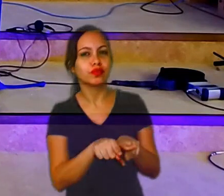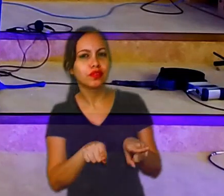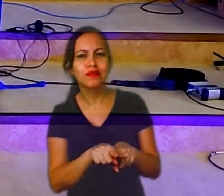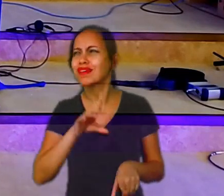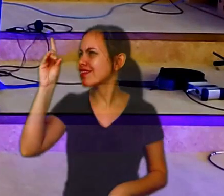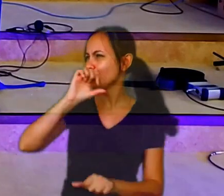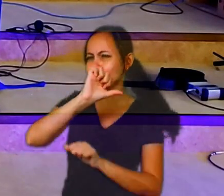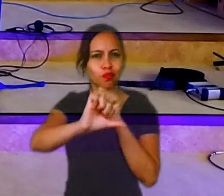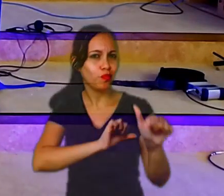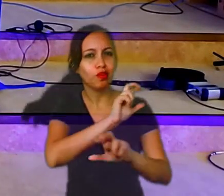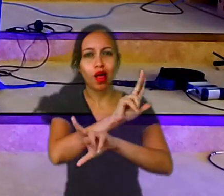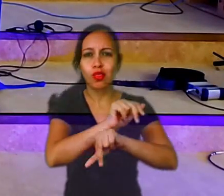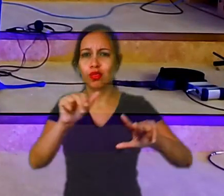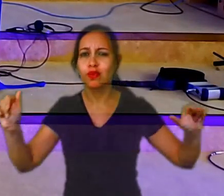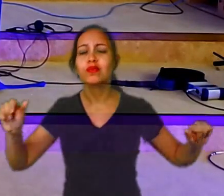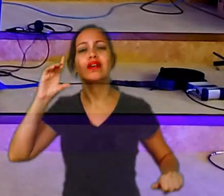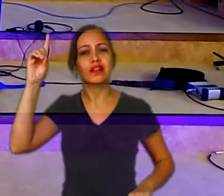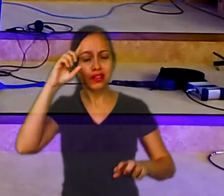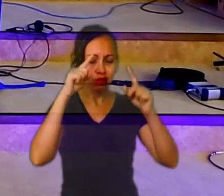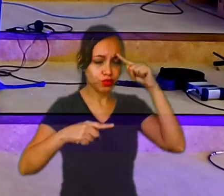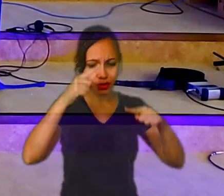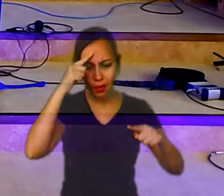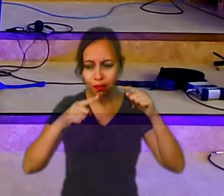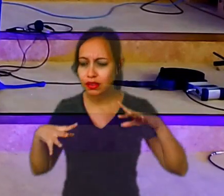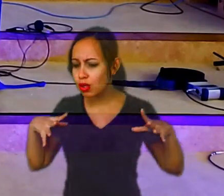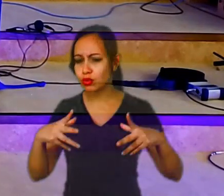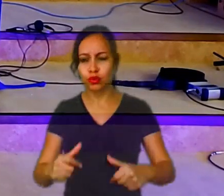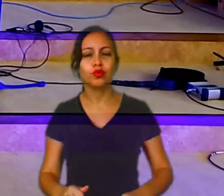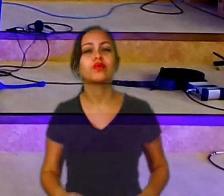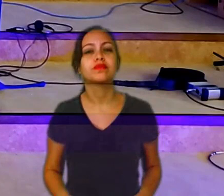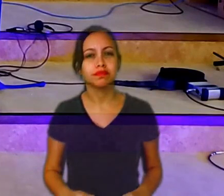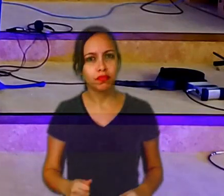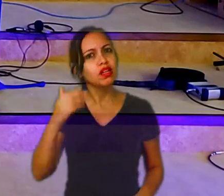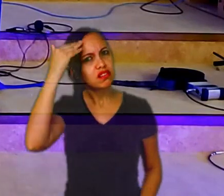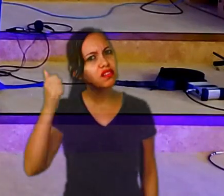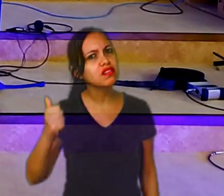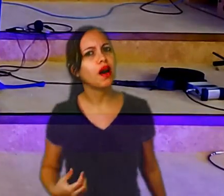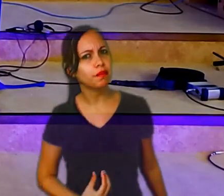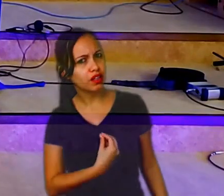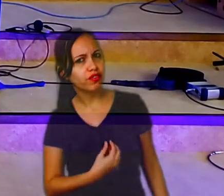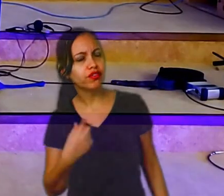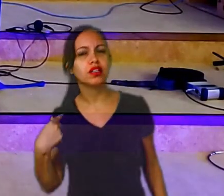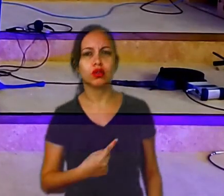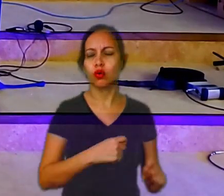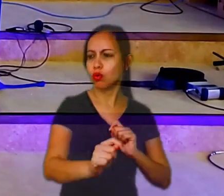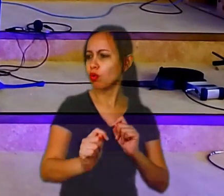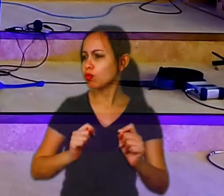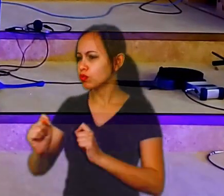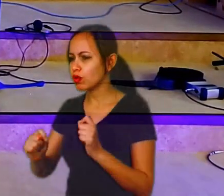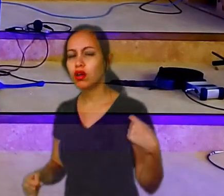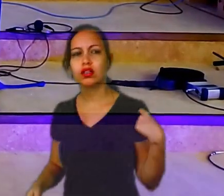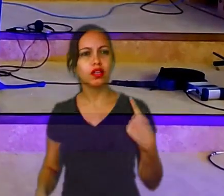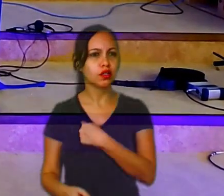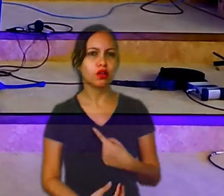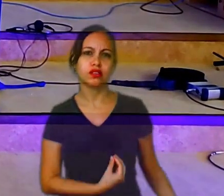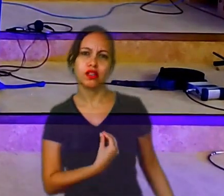tu é imutável. Tu tem domínio, Deus tem domínio da minha e da sua situação, Deus tem controle das nossas vidas.